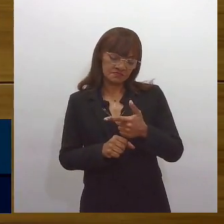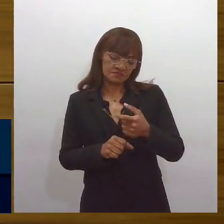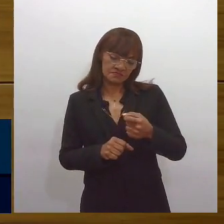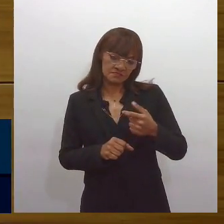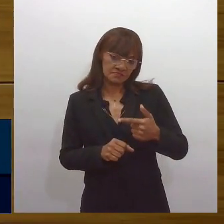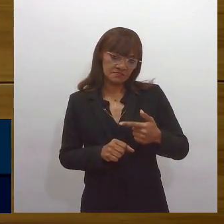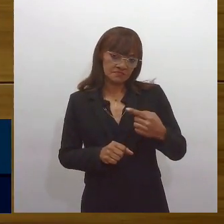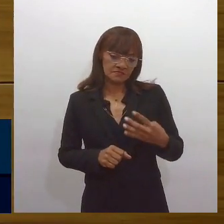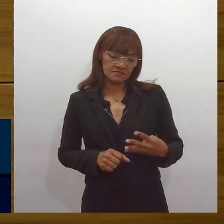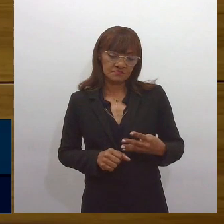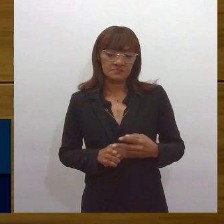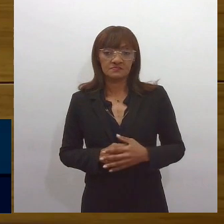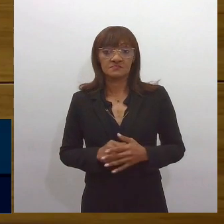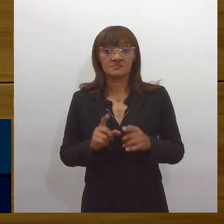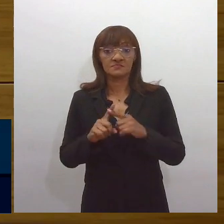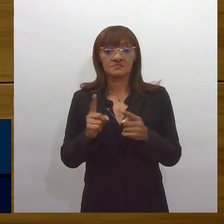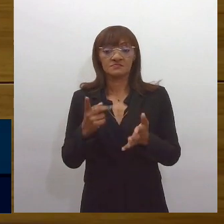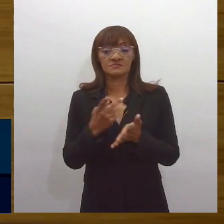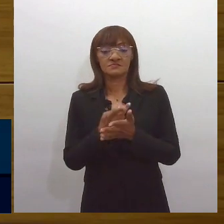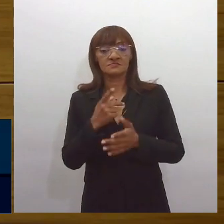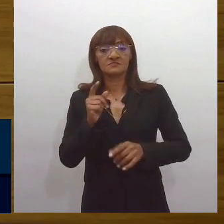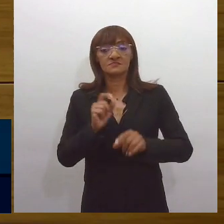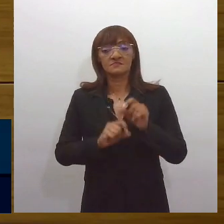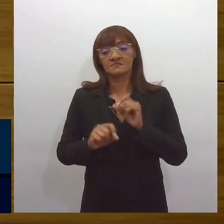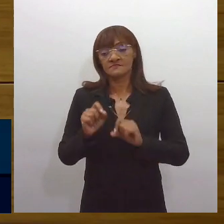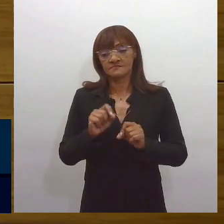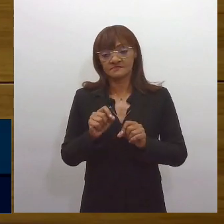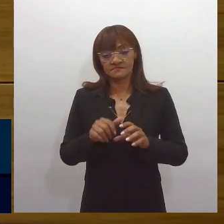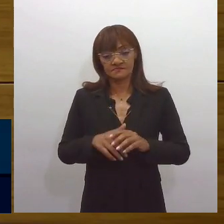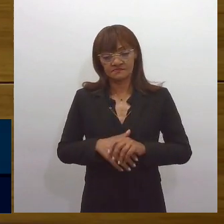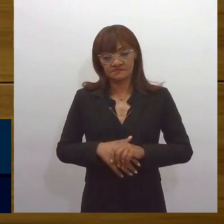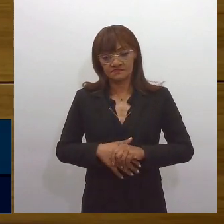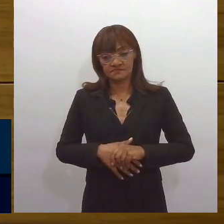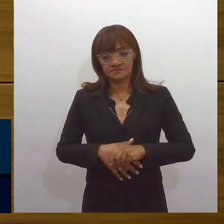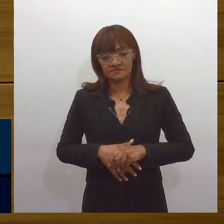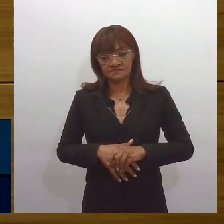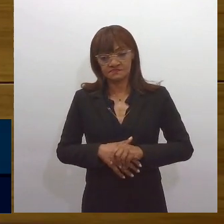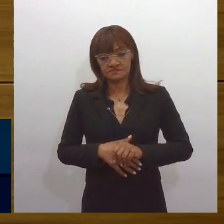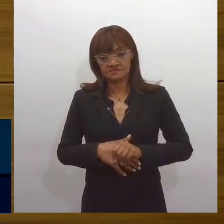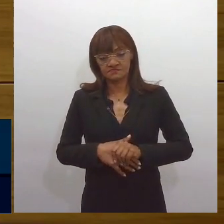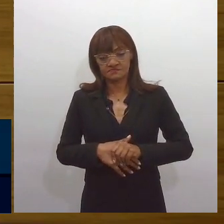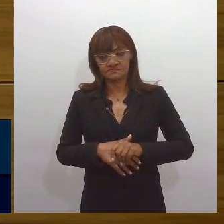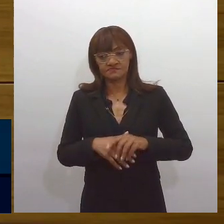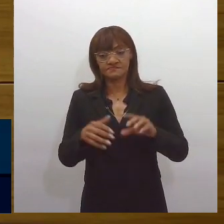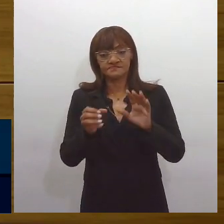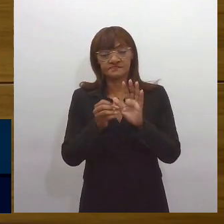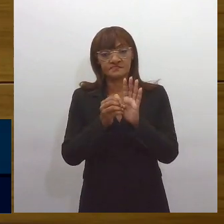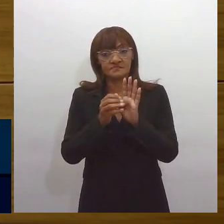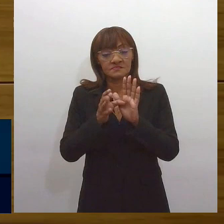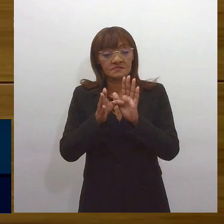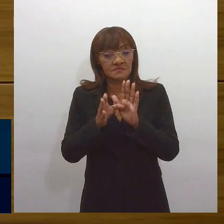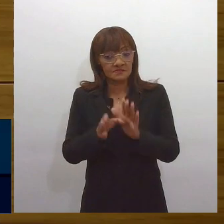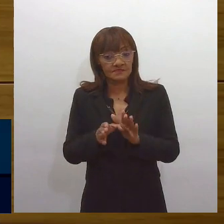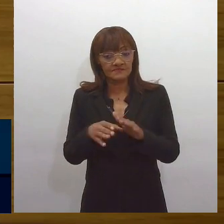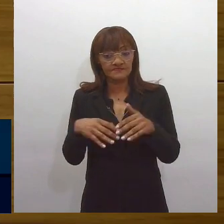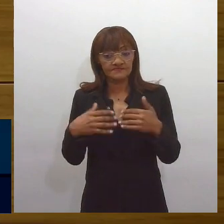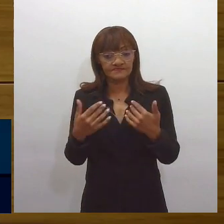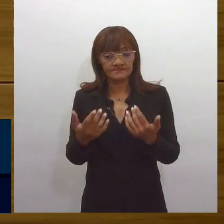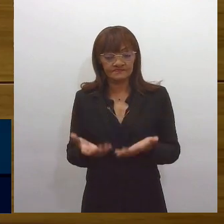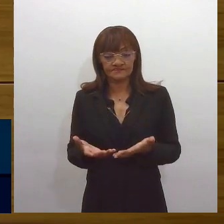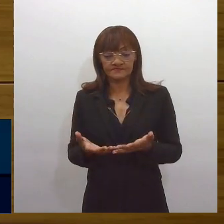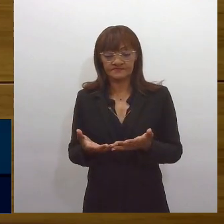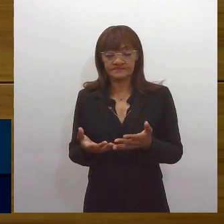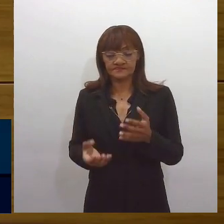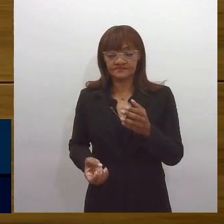eh digamos assim requerimentos que acabaram gerando recursos recursos para